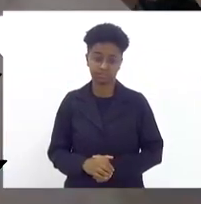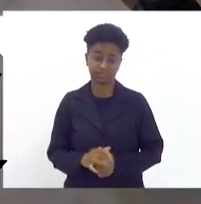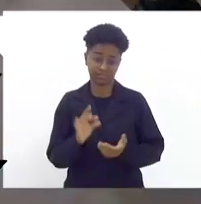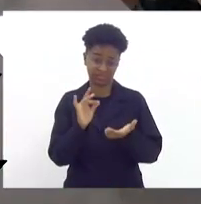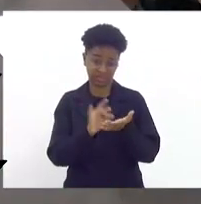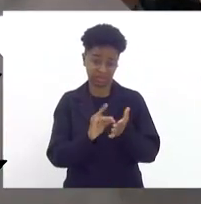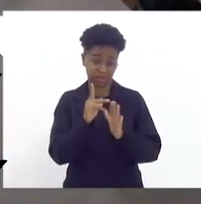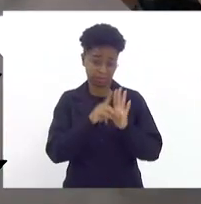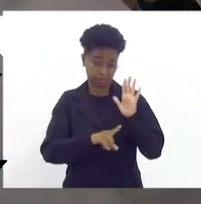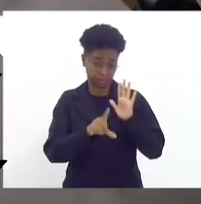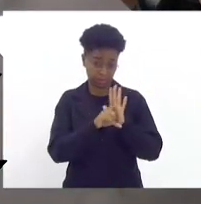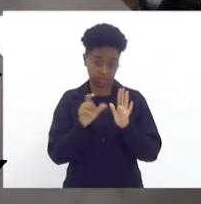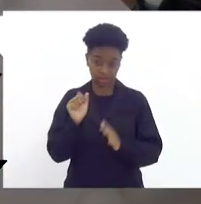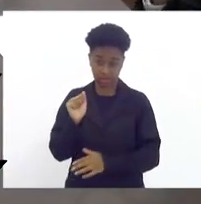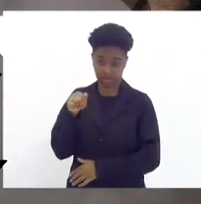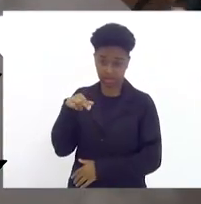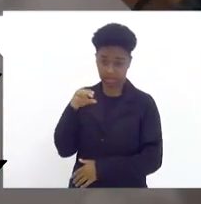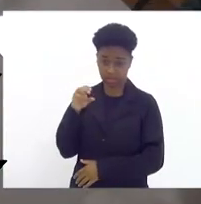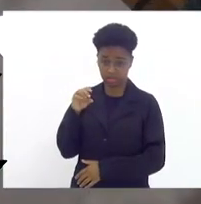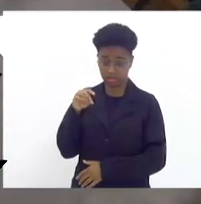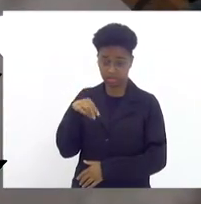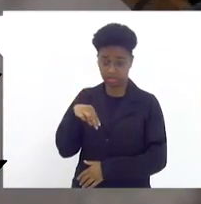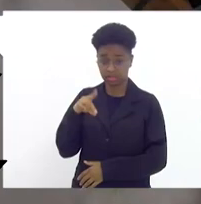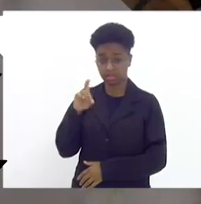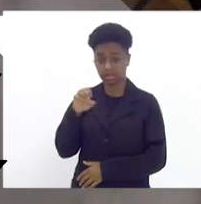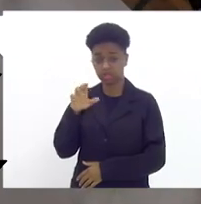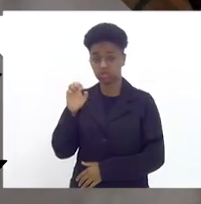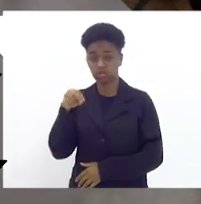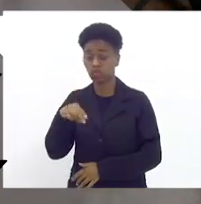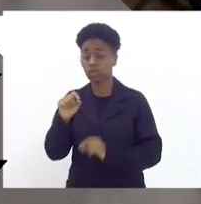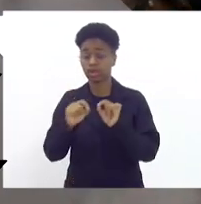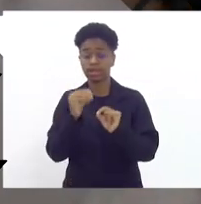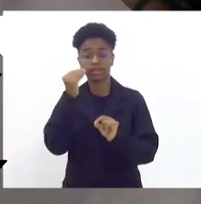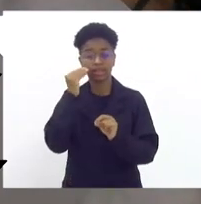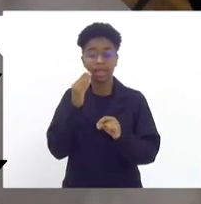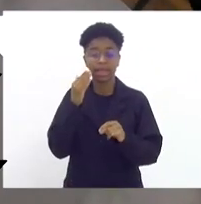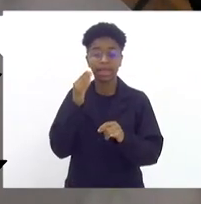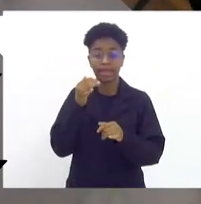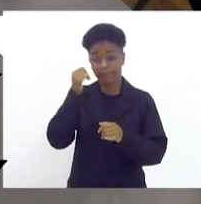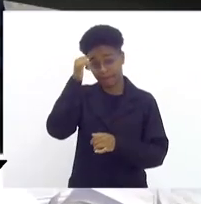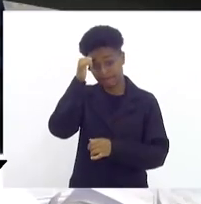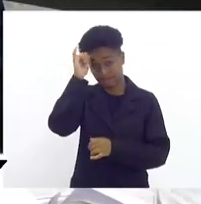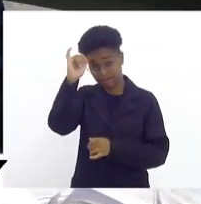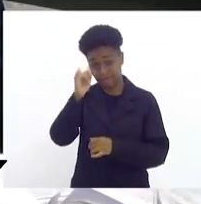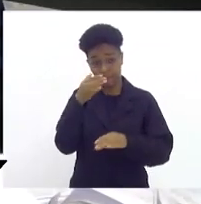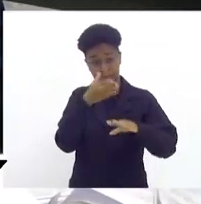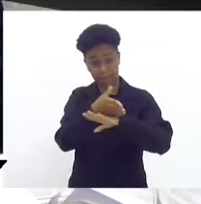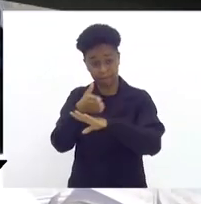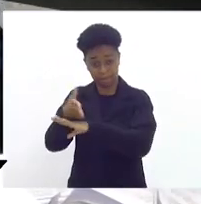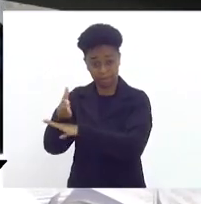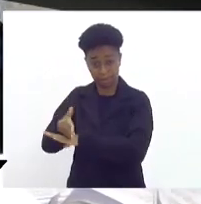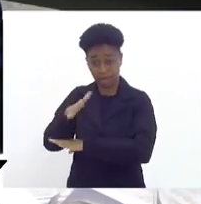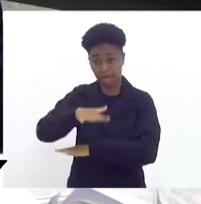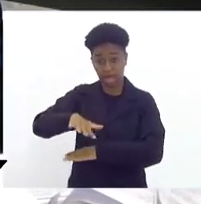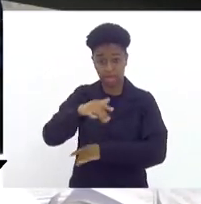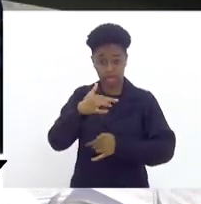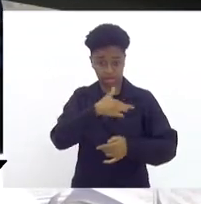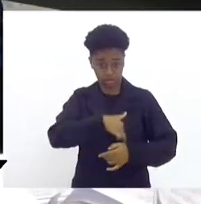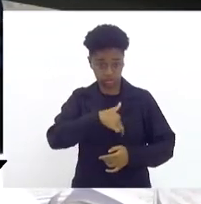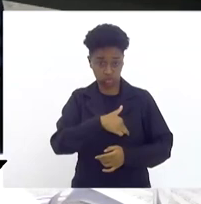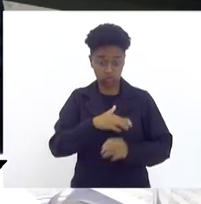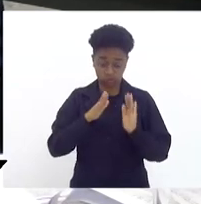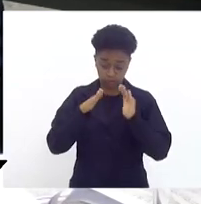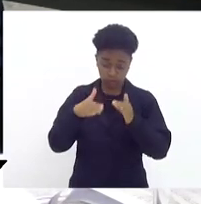projeto de lei do deputado Anderson Moraes é impedir que haja invasão de templos religiosos para fins políticos. O que eu concordo. Para